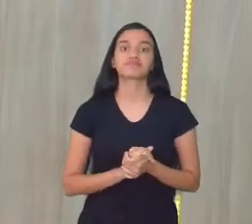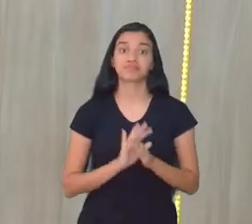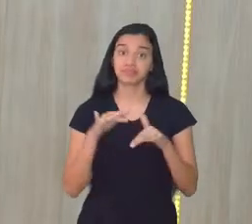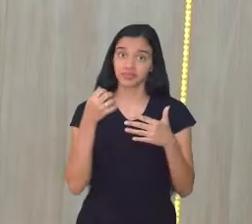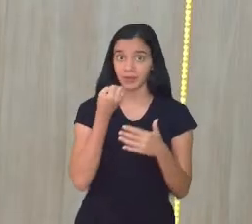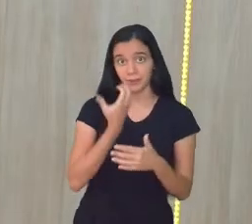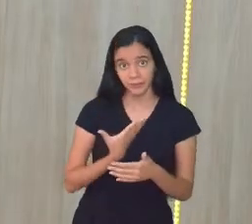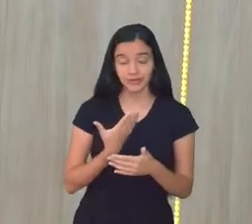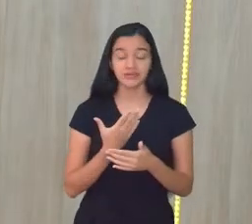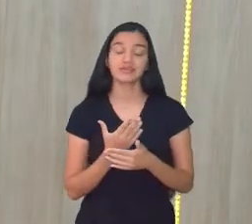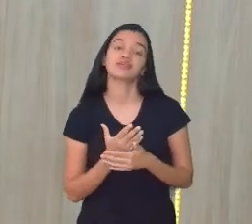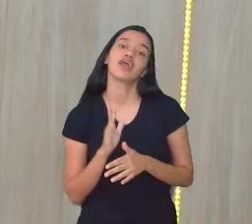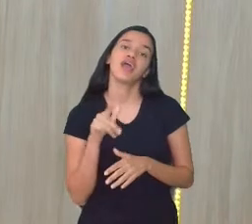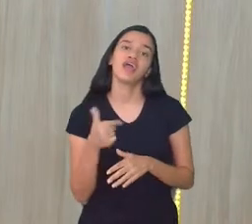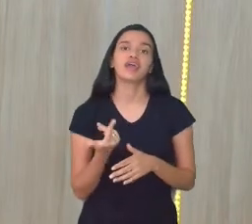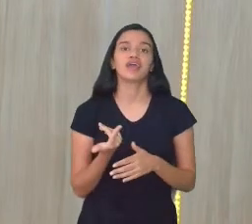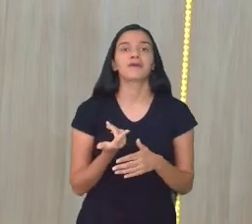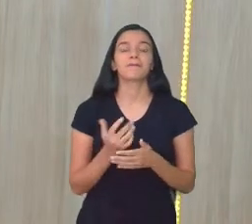Bem,